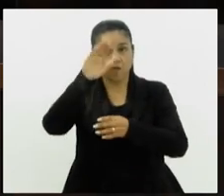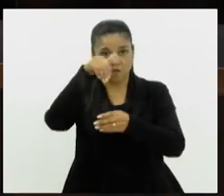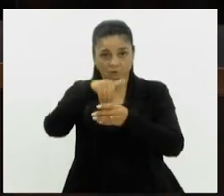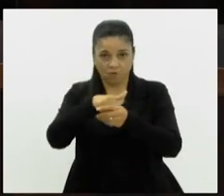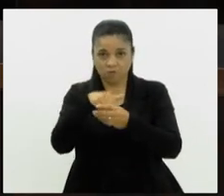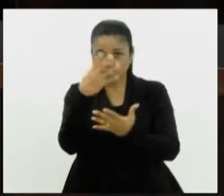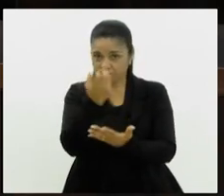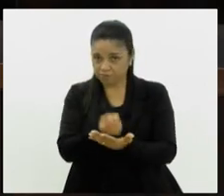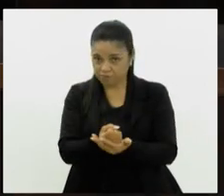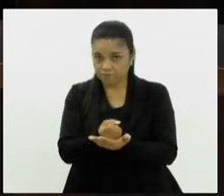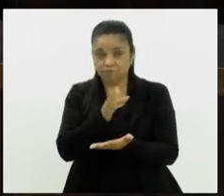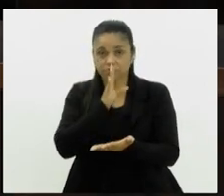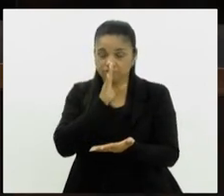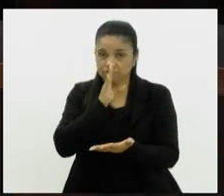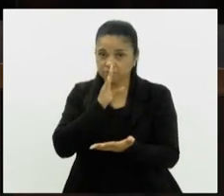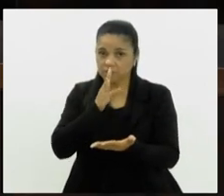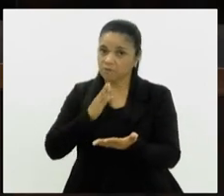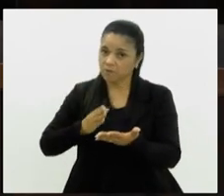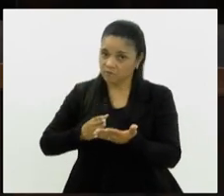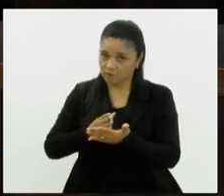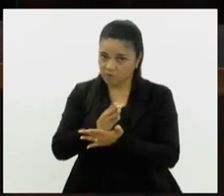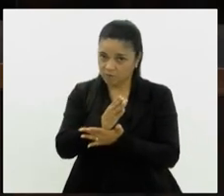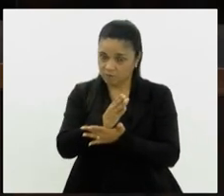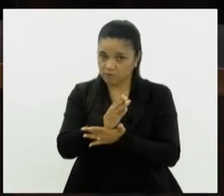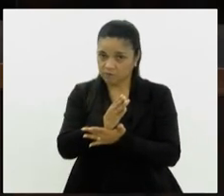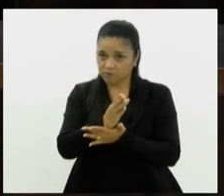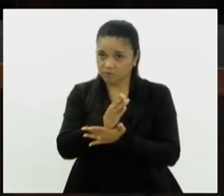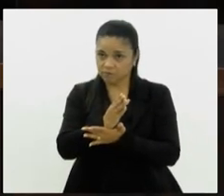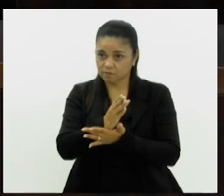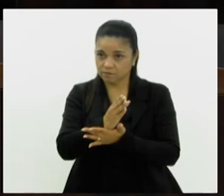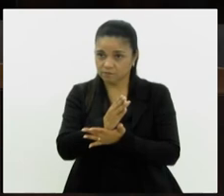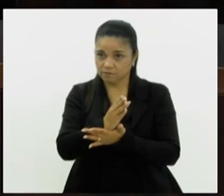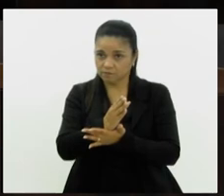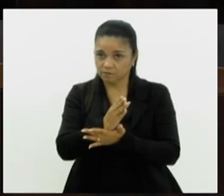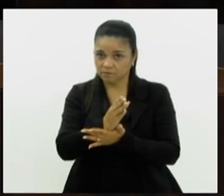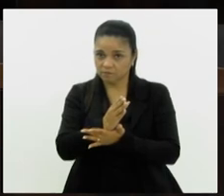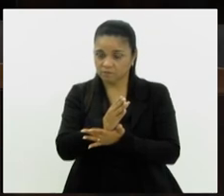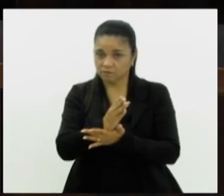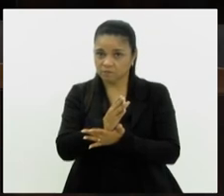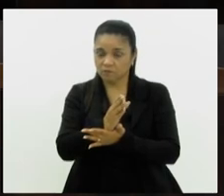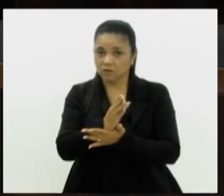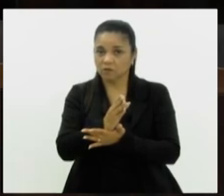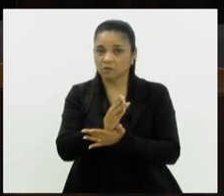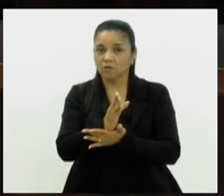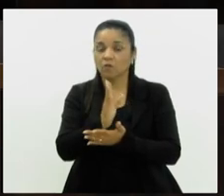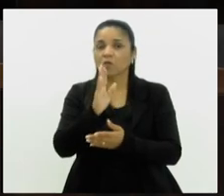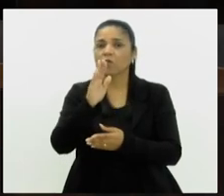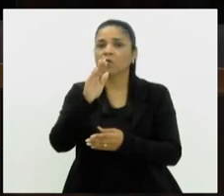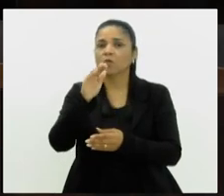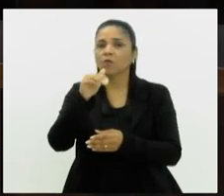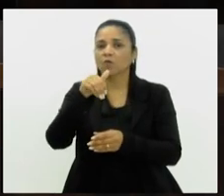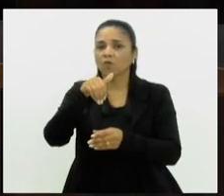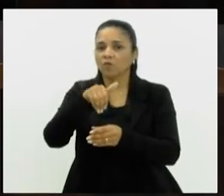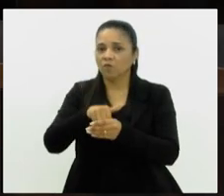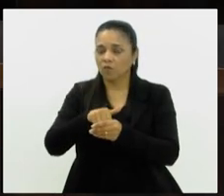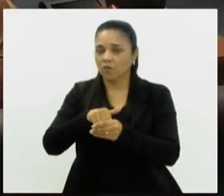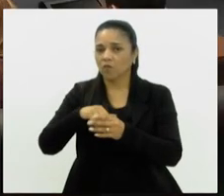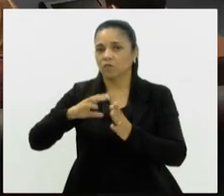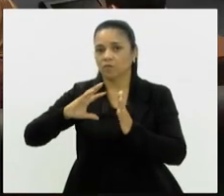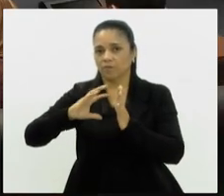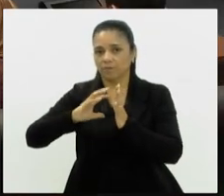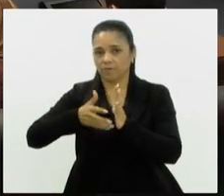aprovam permaneçam como estão. Aprovado. Com o voto, bancada do PSOL.